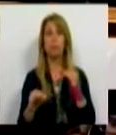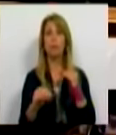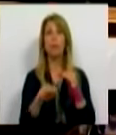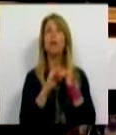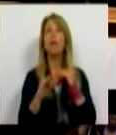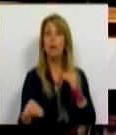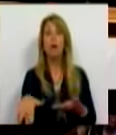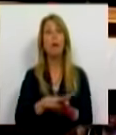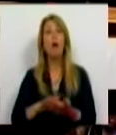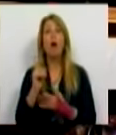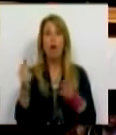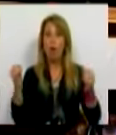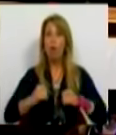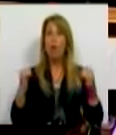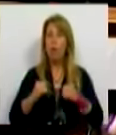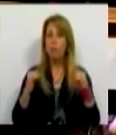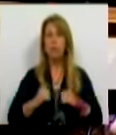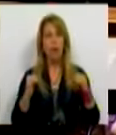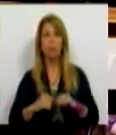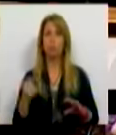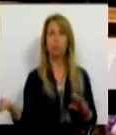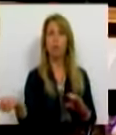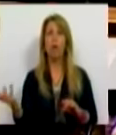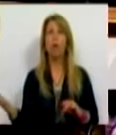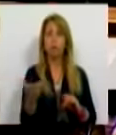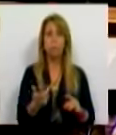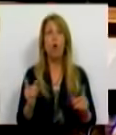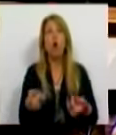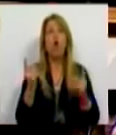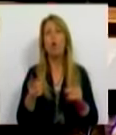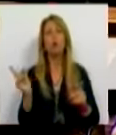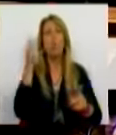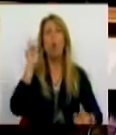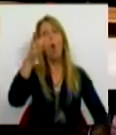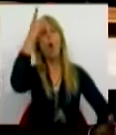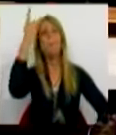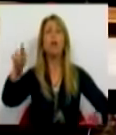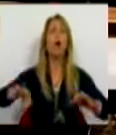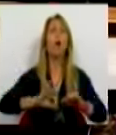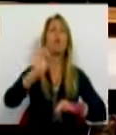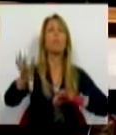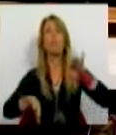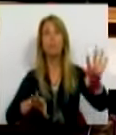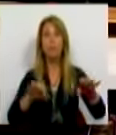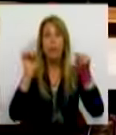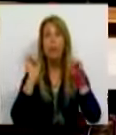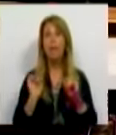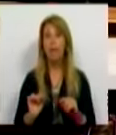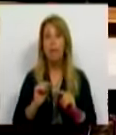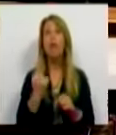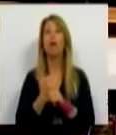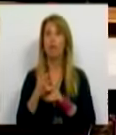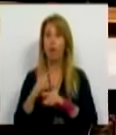estabilidade assente em consensos informados e não em opiniões vagas. É por aí que vamos. É por aí que vamos construir. É por aí que